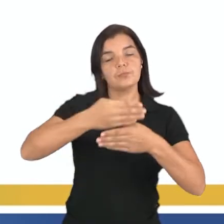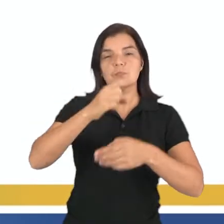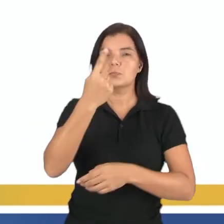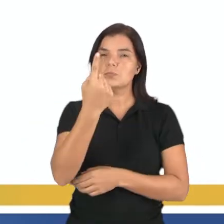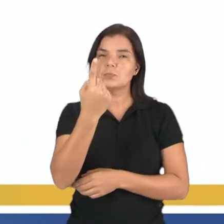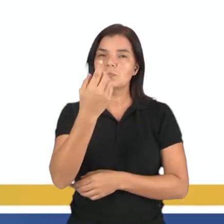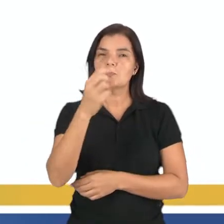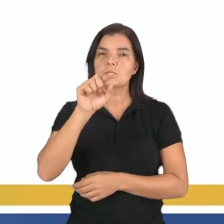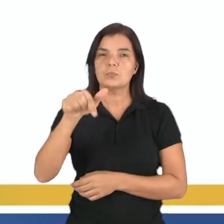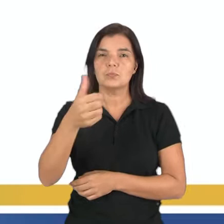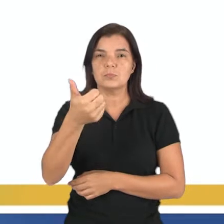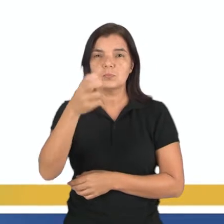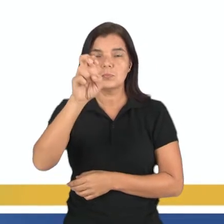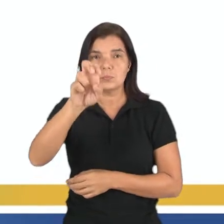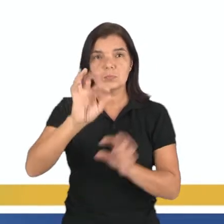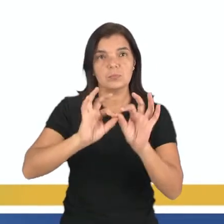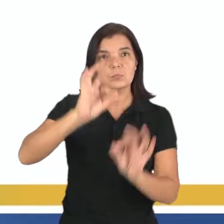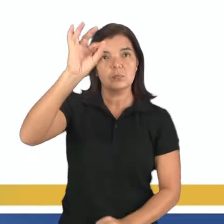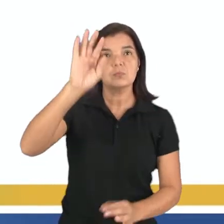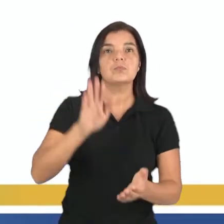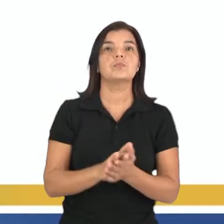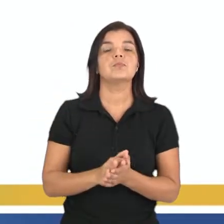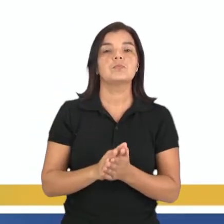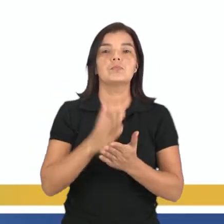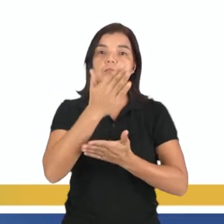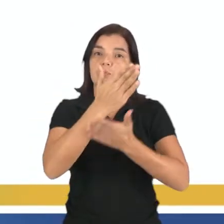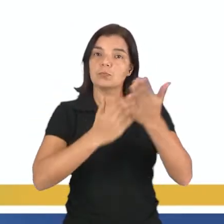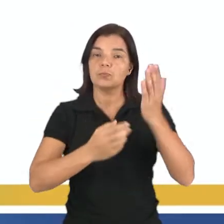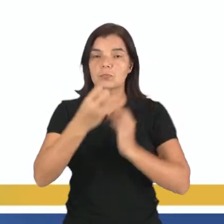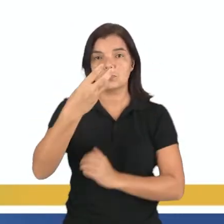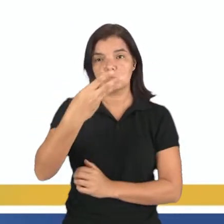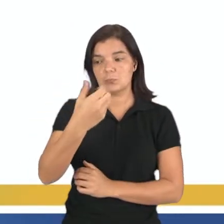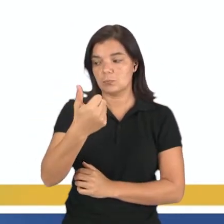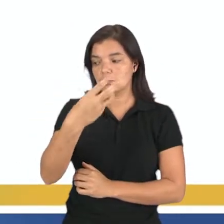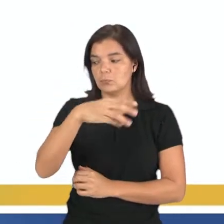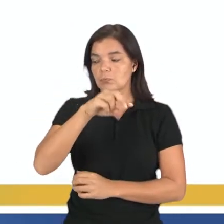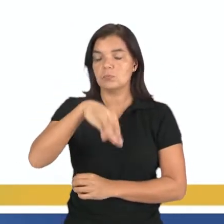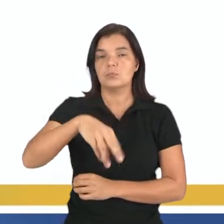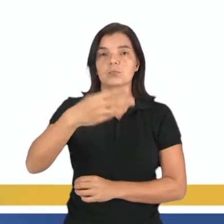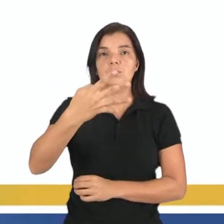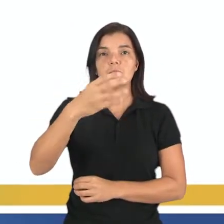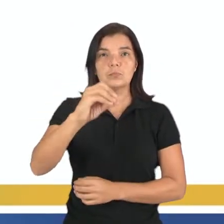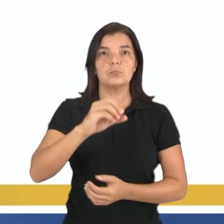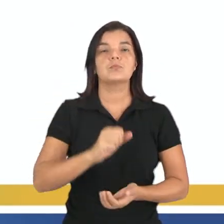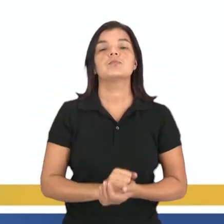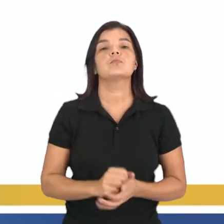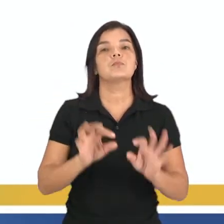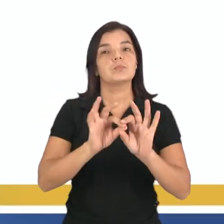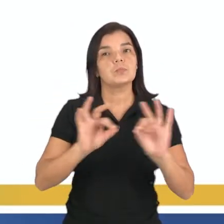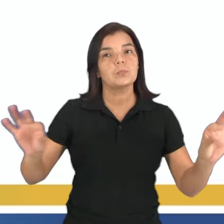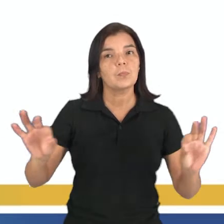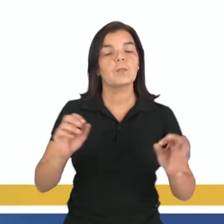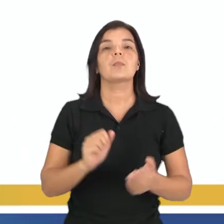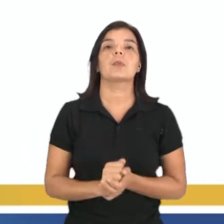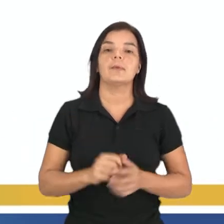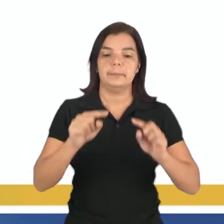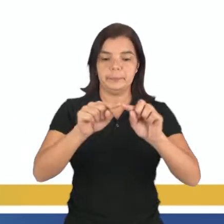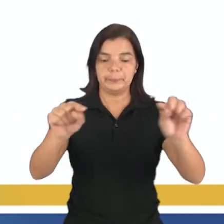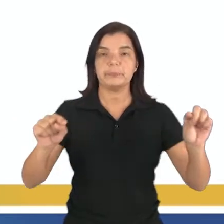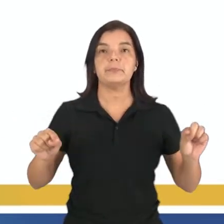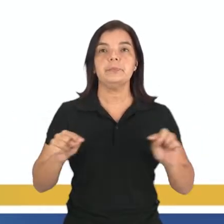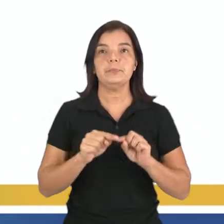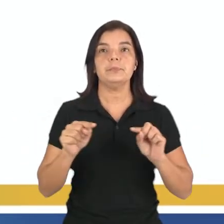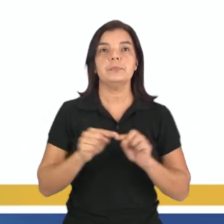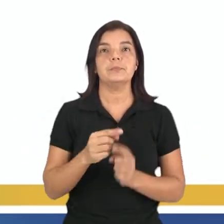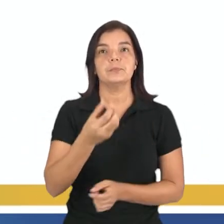de 1,55 m de altura, dividindo os 13 por 40, né, de comprimento da quadra, e